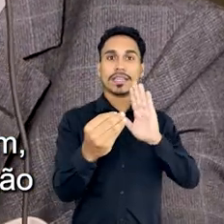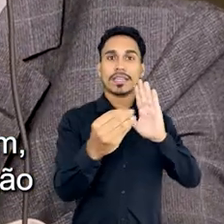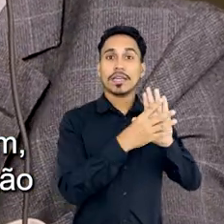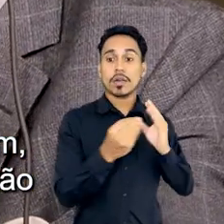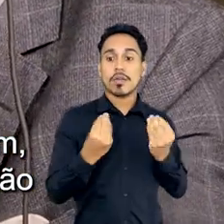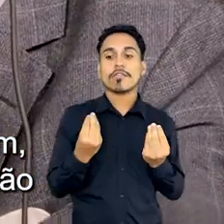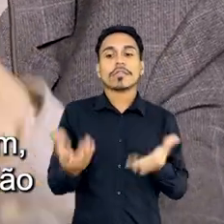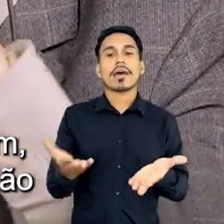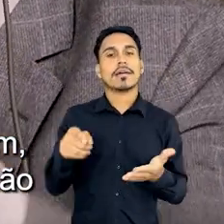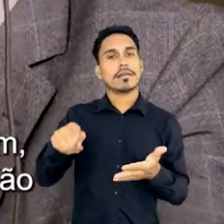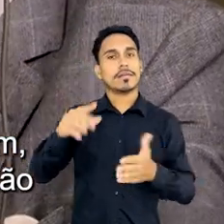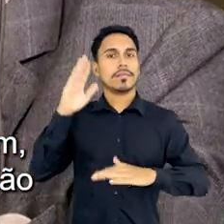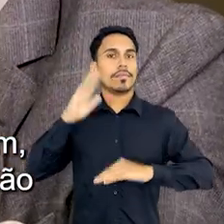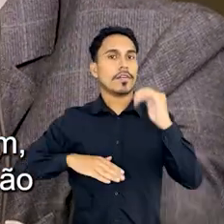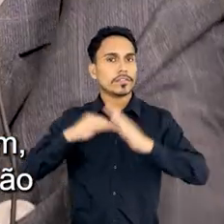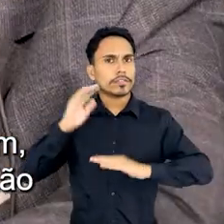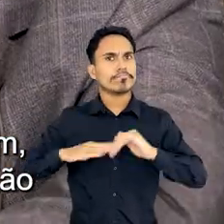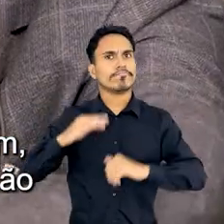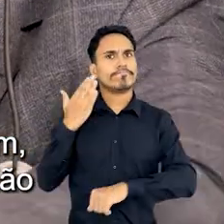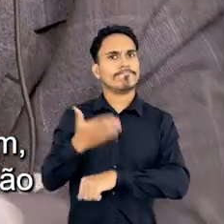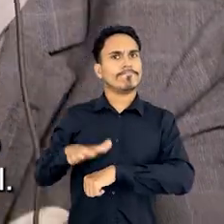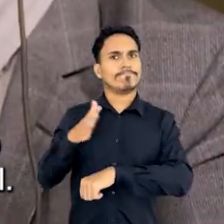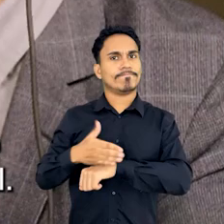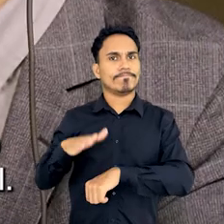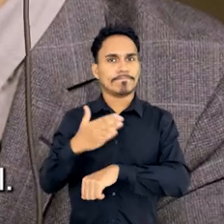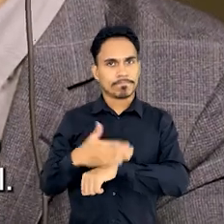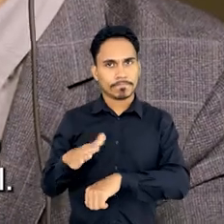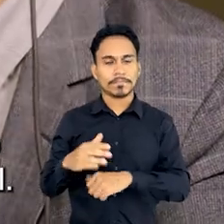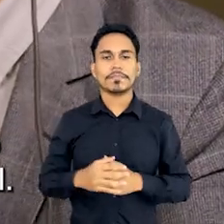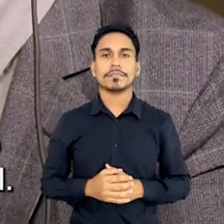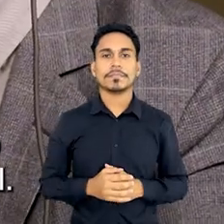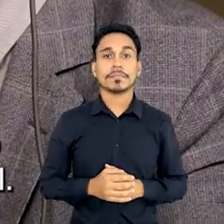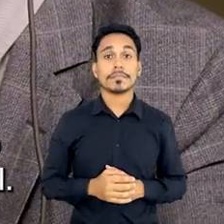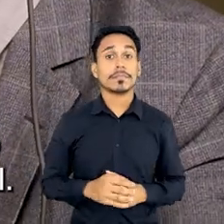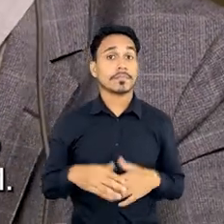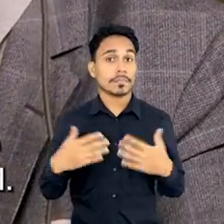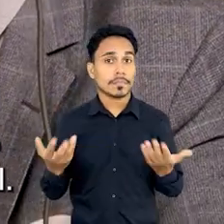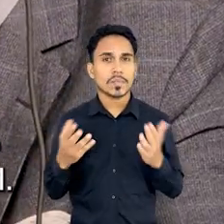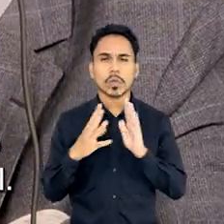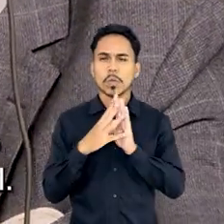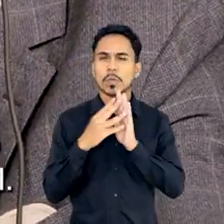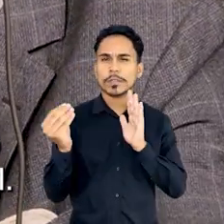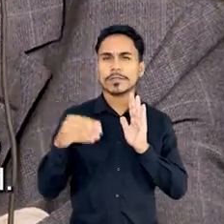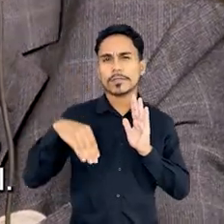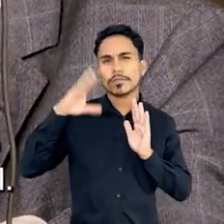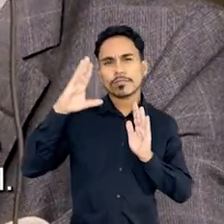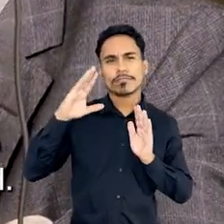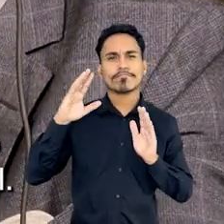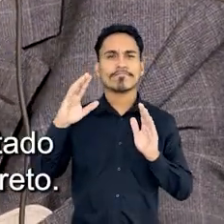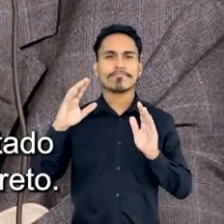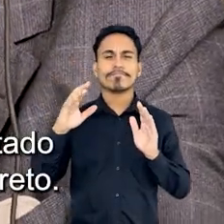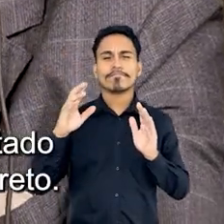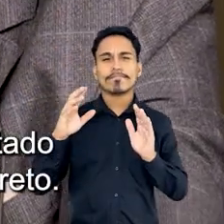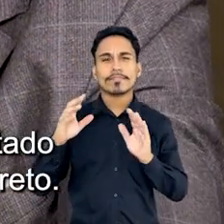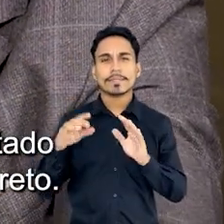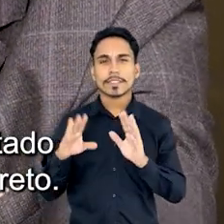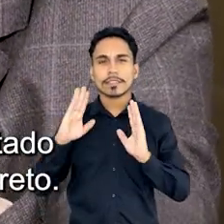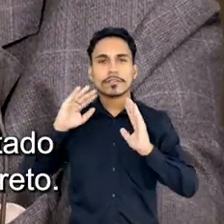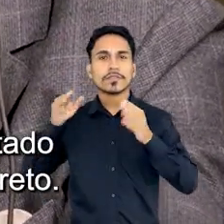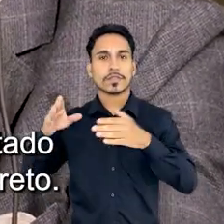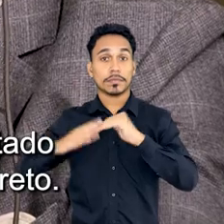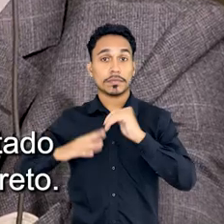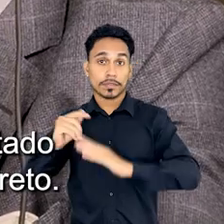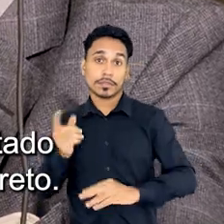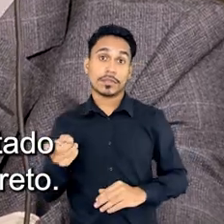profissionalizam que formam um profissional técnico mas não dão aquela formação básica no jeito que a gente tem então tinha modelo muito conceitual uhum o modelo do